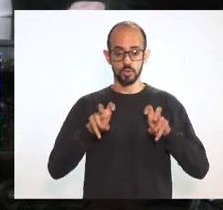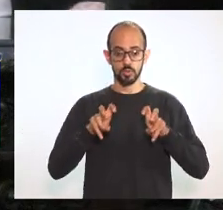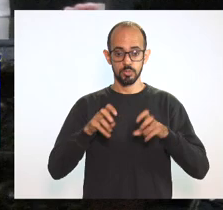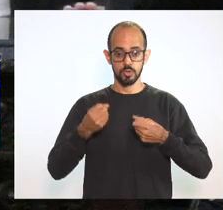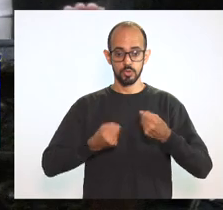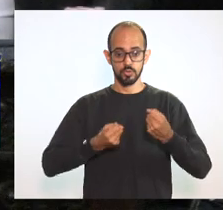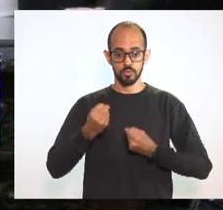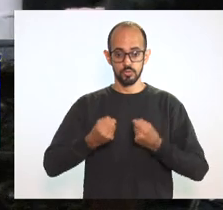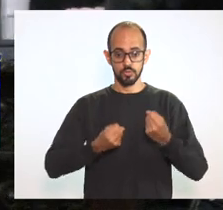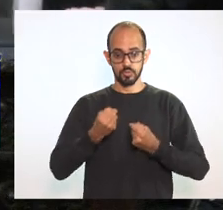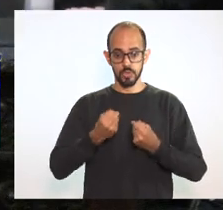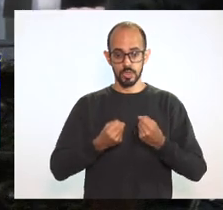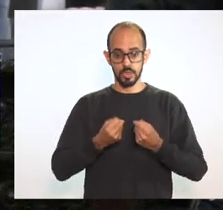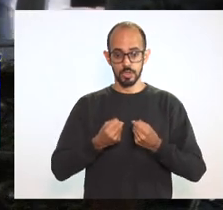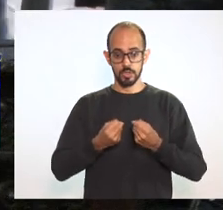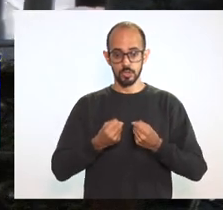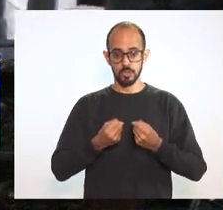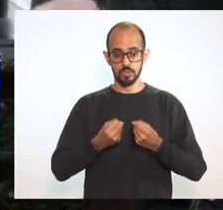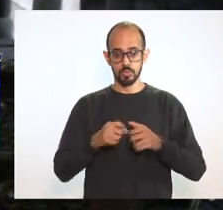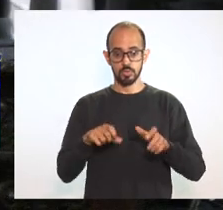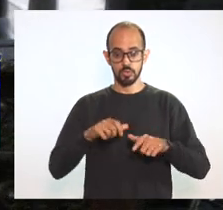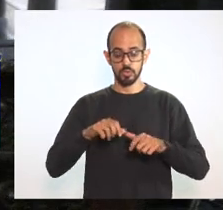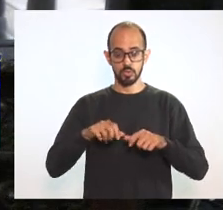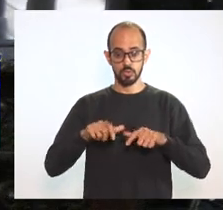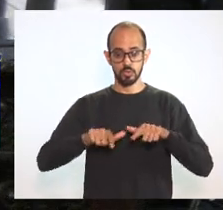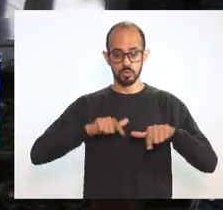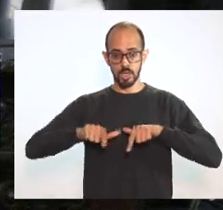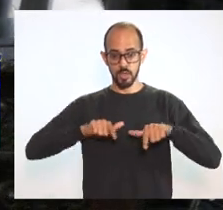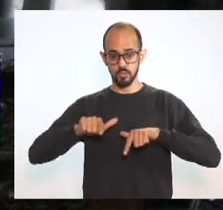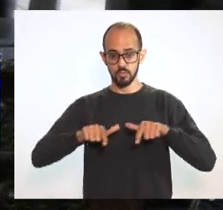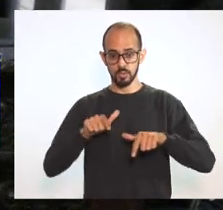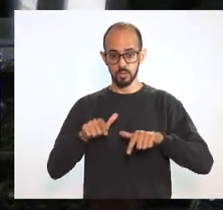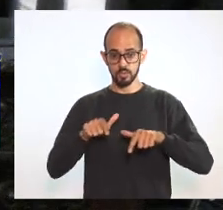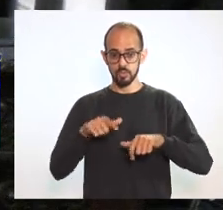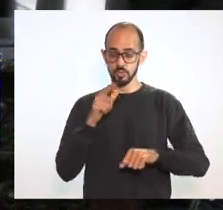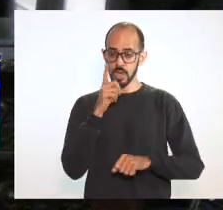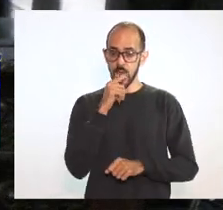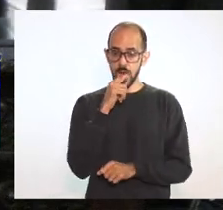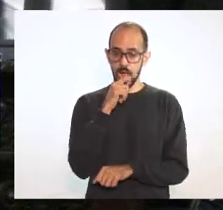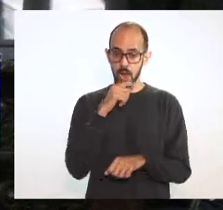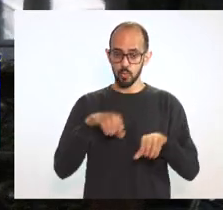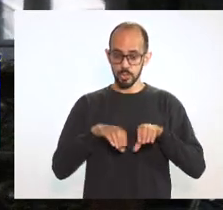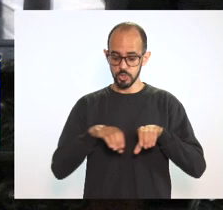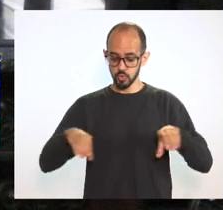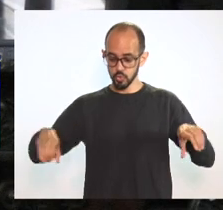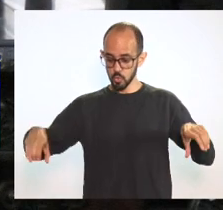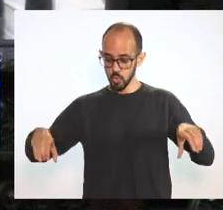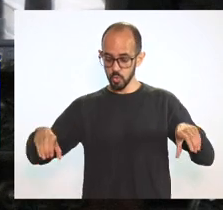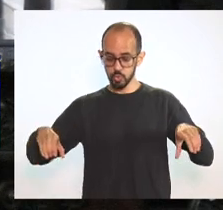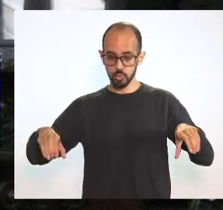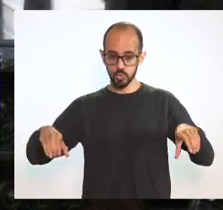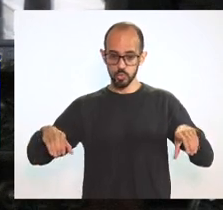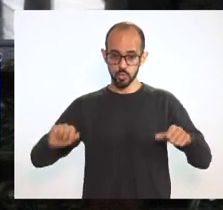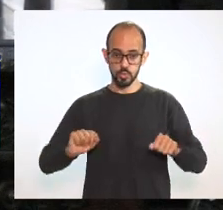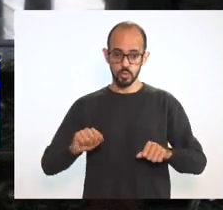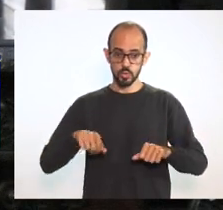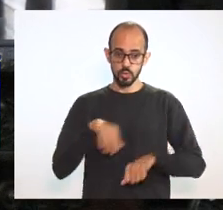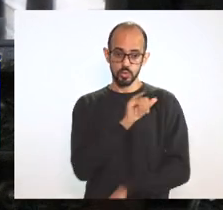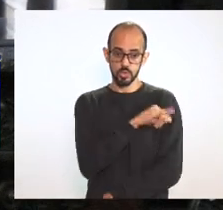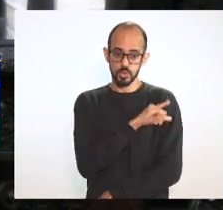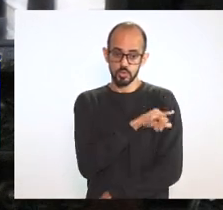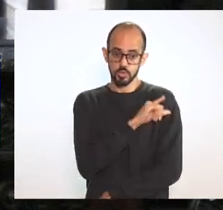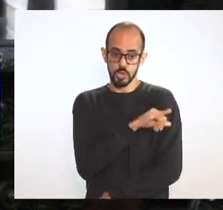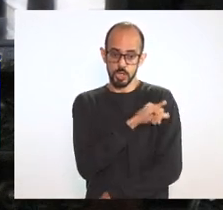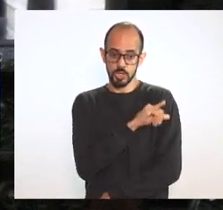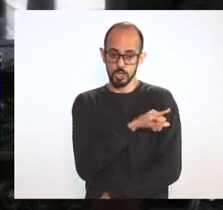das respectivas equipes de serviço de concessionárias de água e esgoto em atuação no Estado do Rio de Janeiro. Pendendo